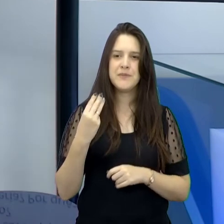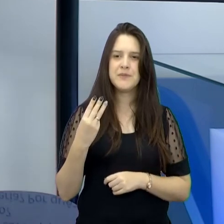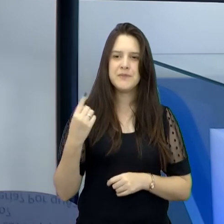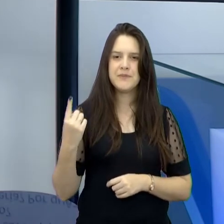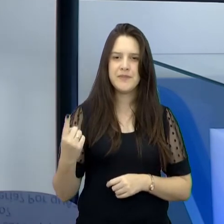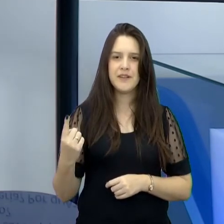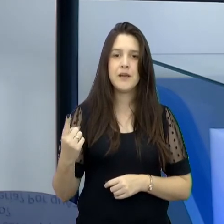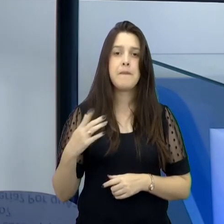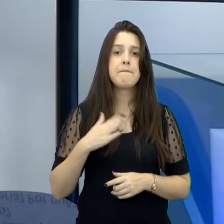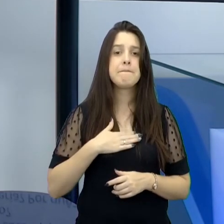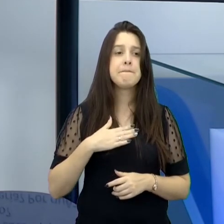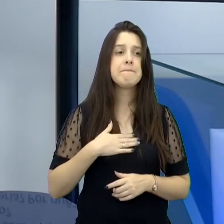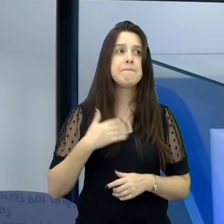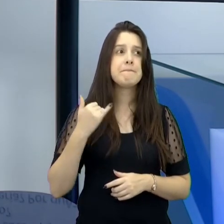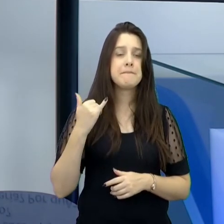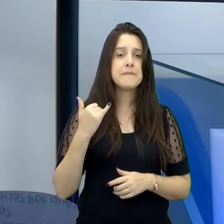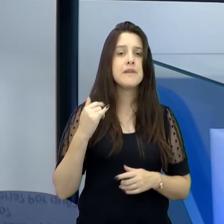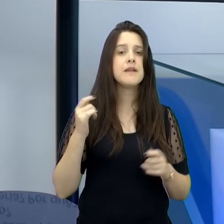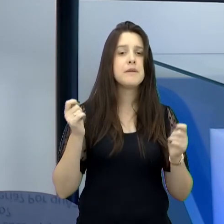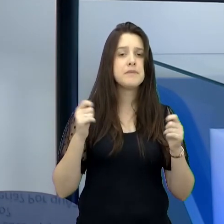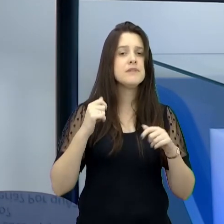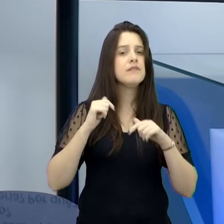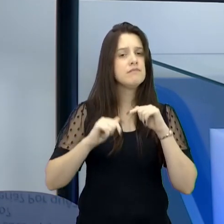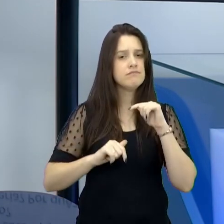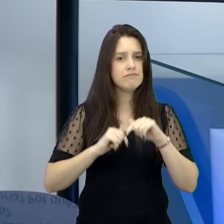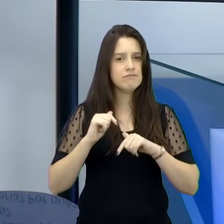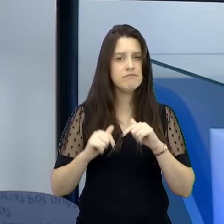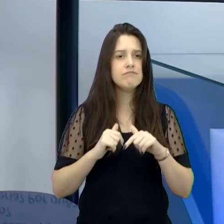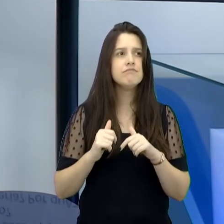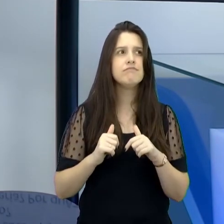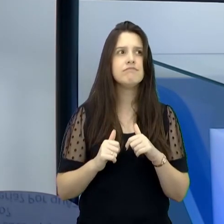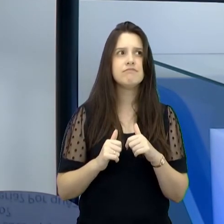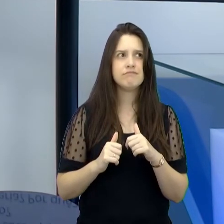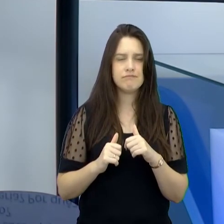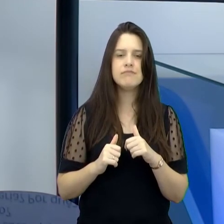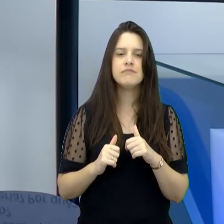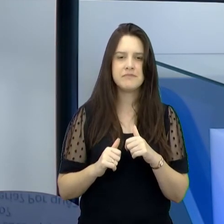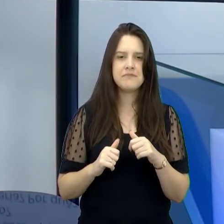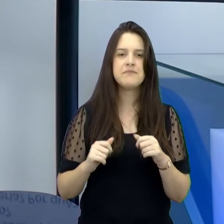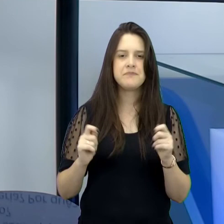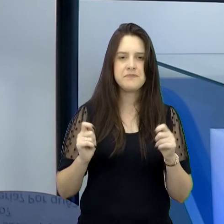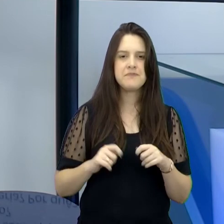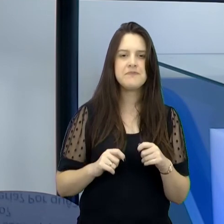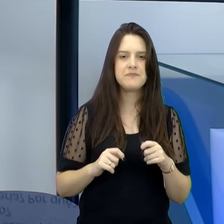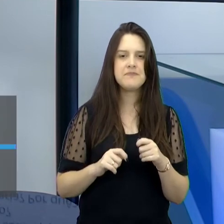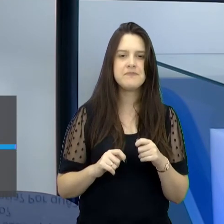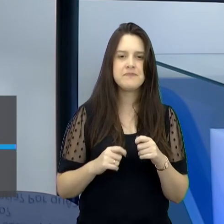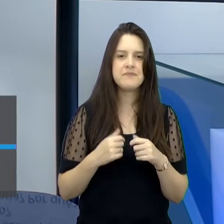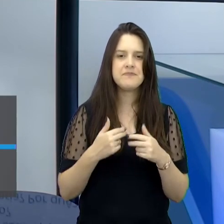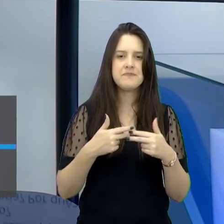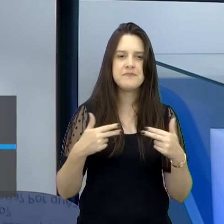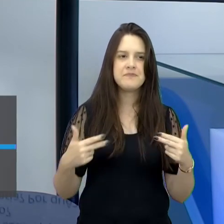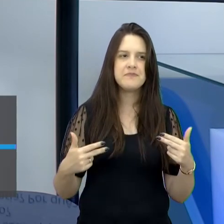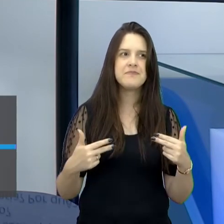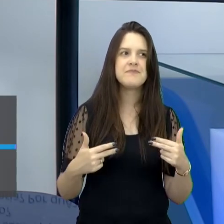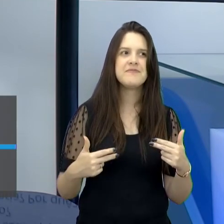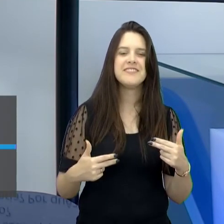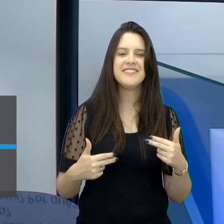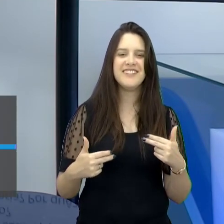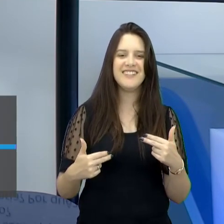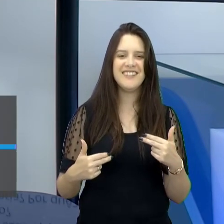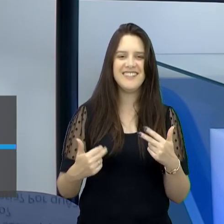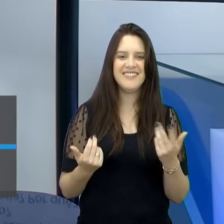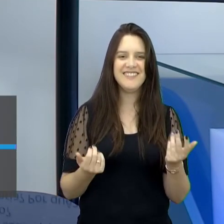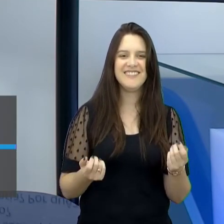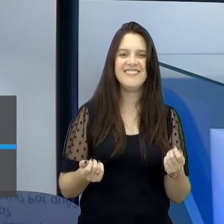E o celular é um negócio que a gente precisa trabalhar, que a gente sempre tem que estar conectado, né? A vida agora, hoje em dia, ela